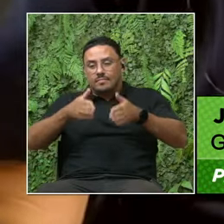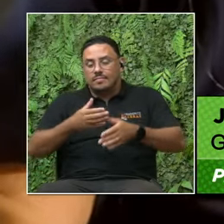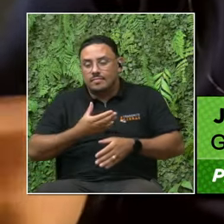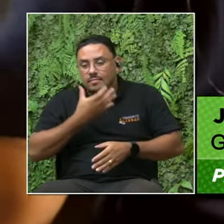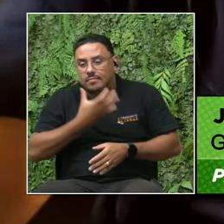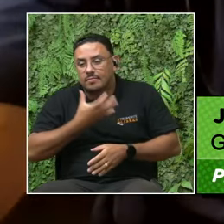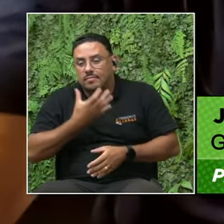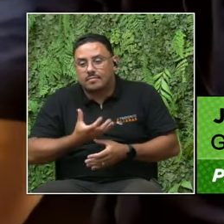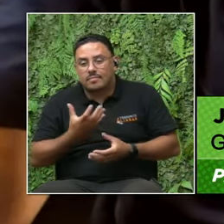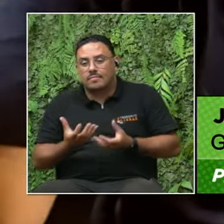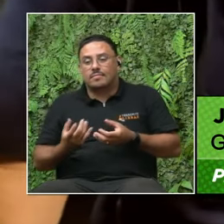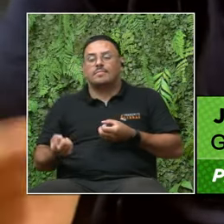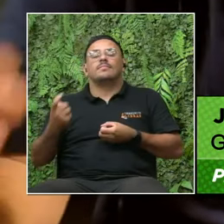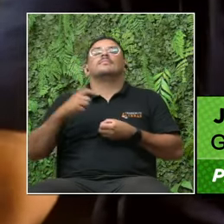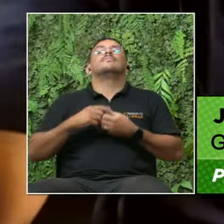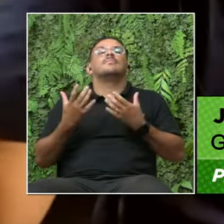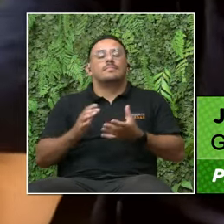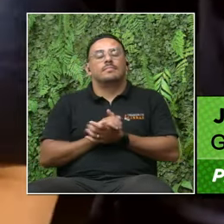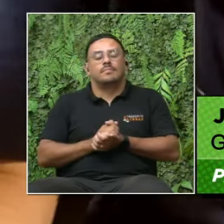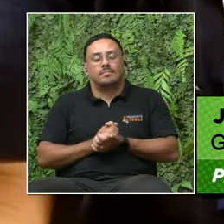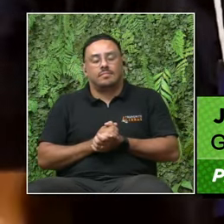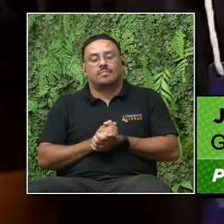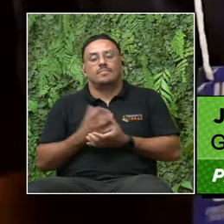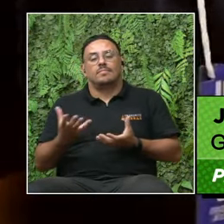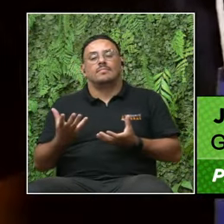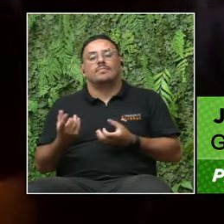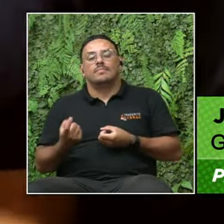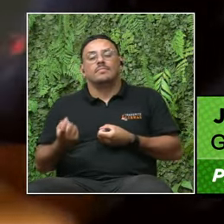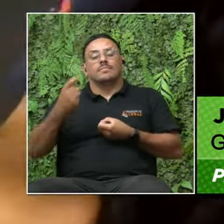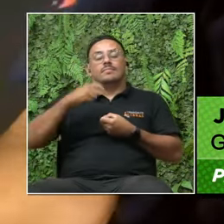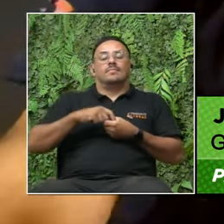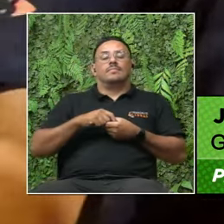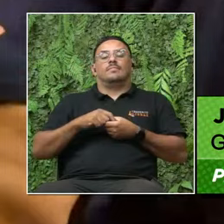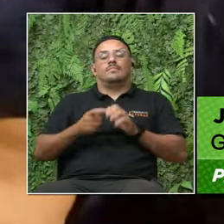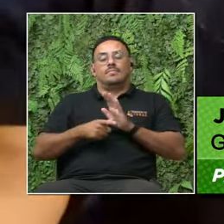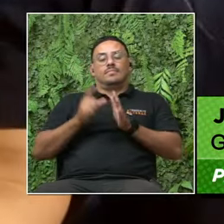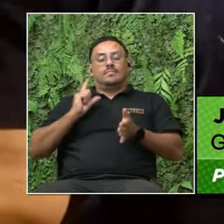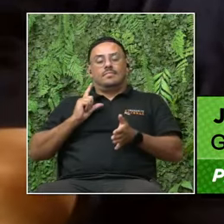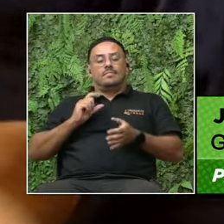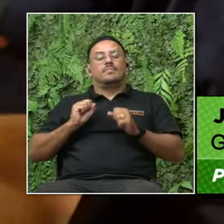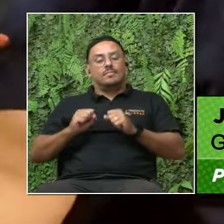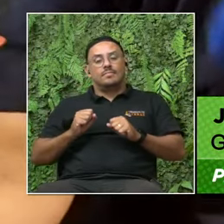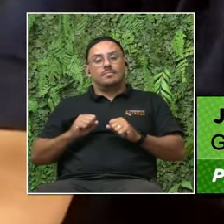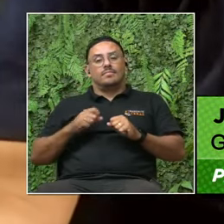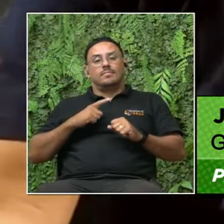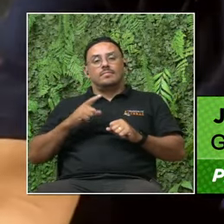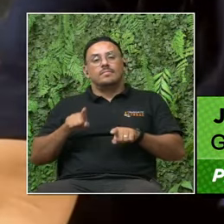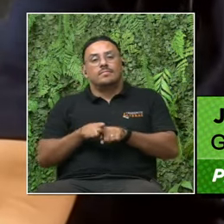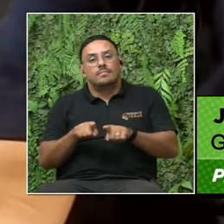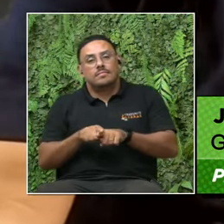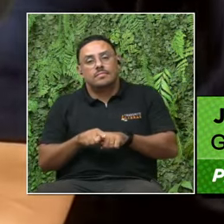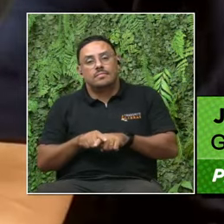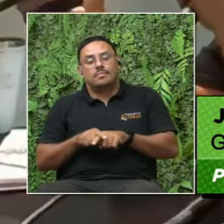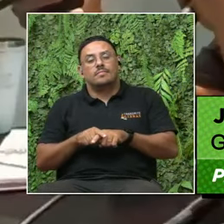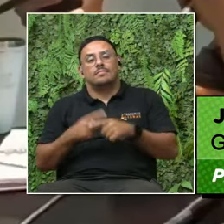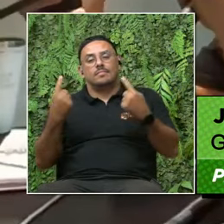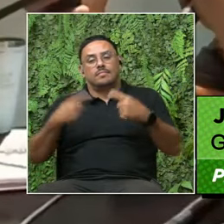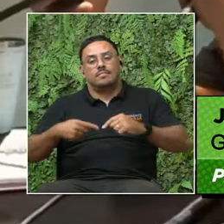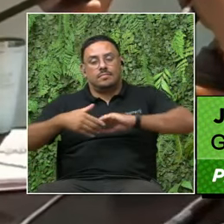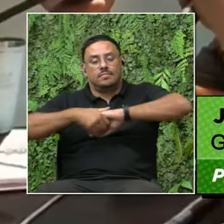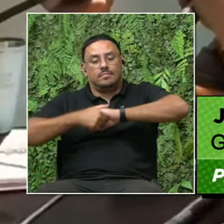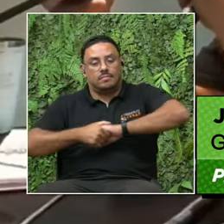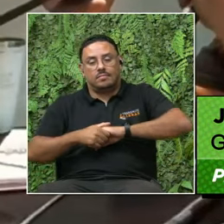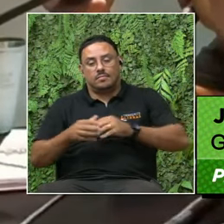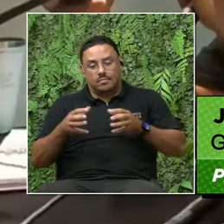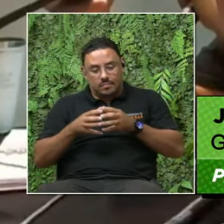quer adiantar isso também né até isso você quer adiantar você você quiser adiantar passar uma vergonha sua pode adiantar també mas tem a a aposta coletiva também não